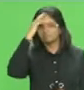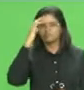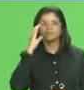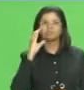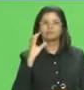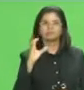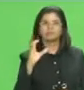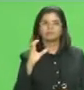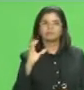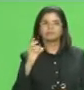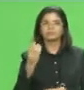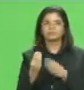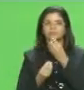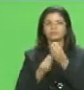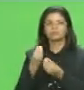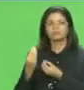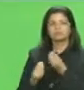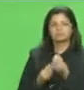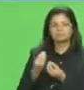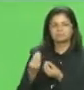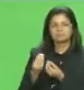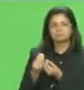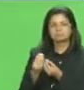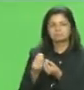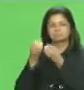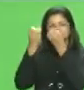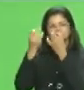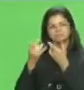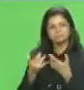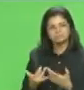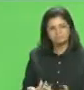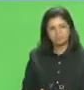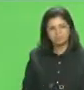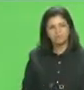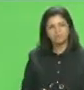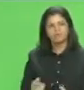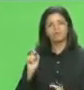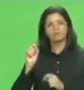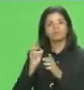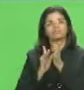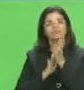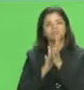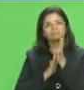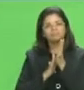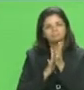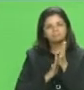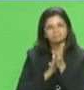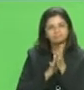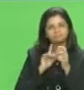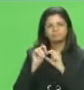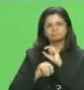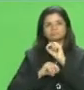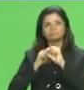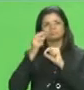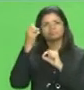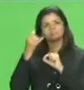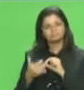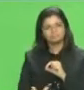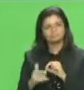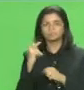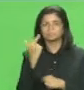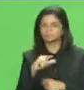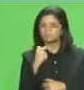mencionou de forma genérica que os candidatos estão falseando a verdade. Não havendo